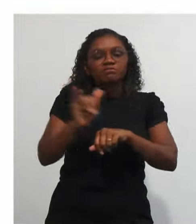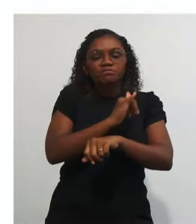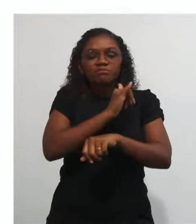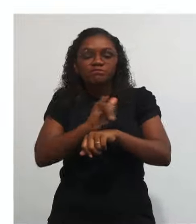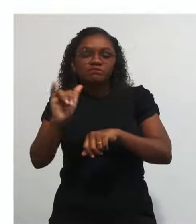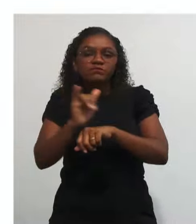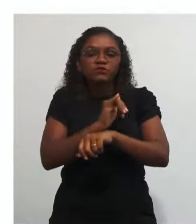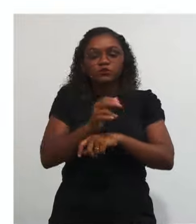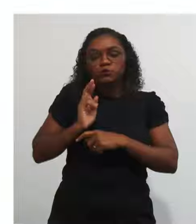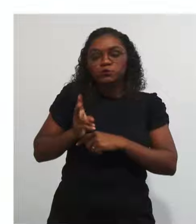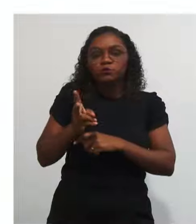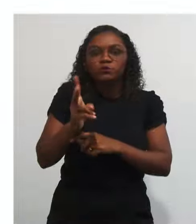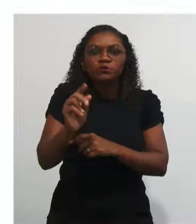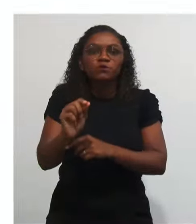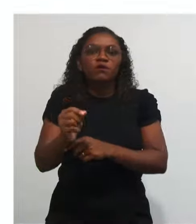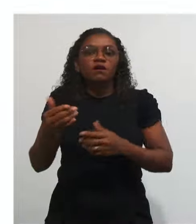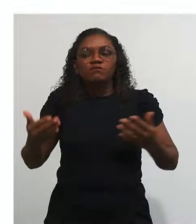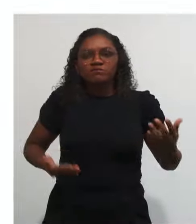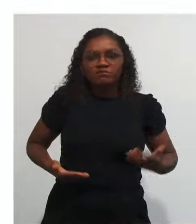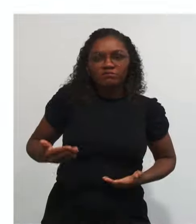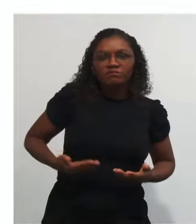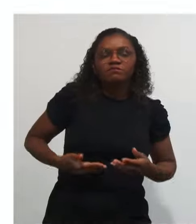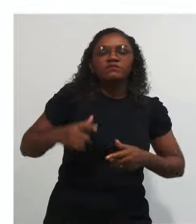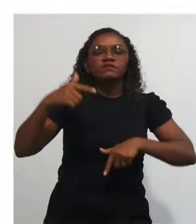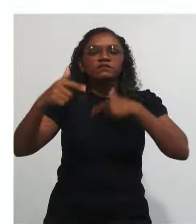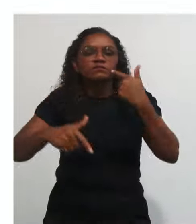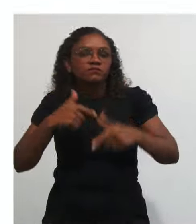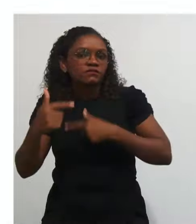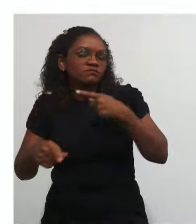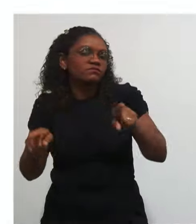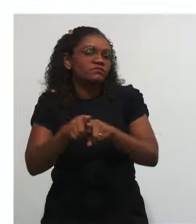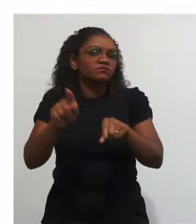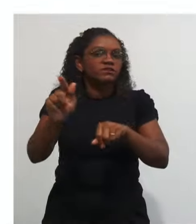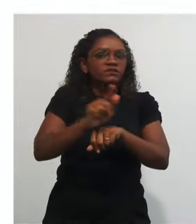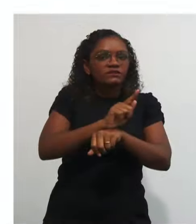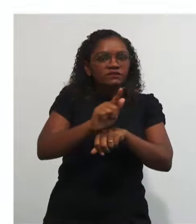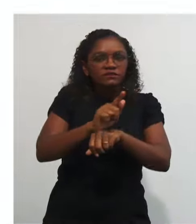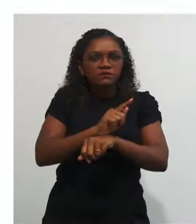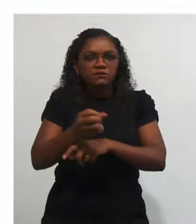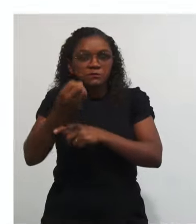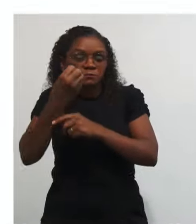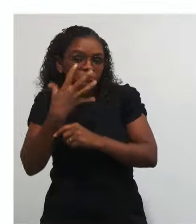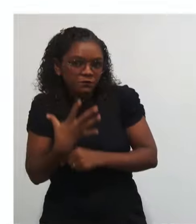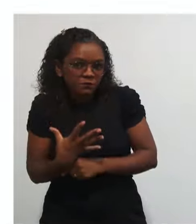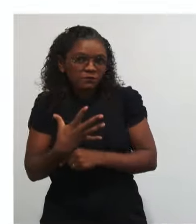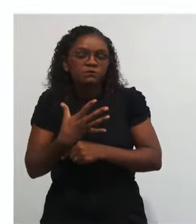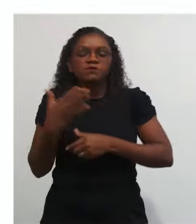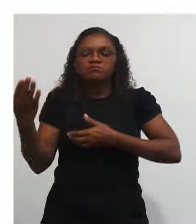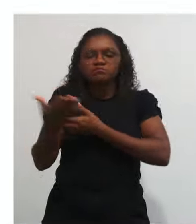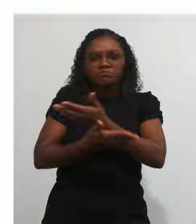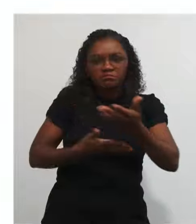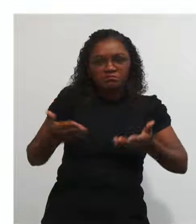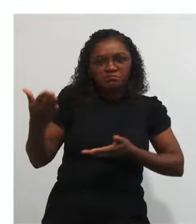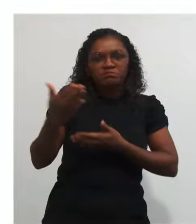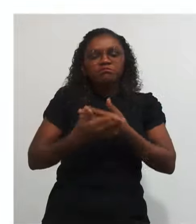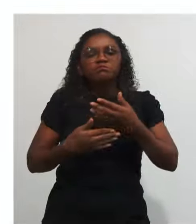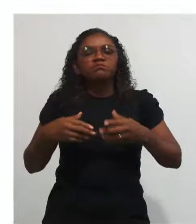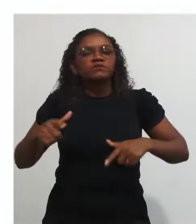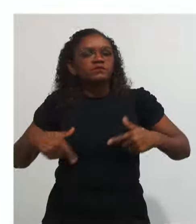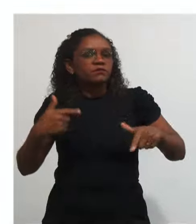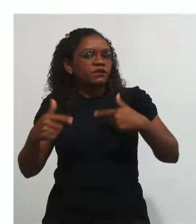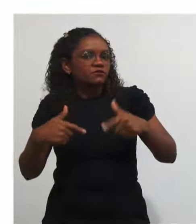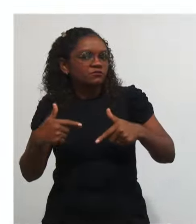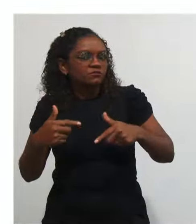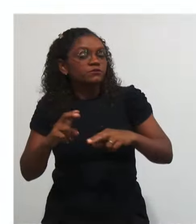manter os colaboradores integrados e ter uma gestão eficiente dos colaboradores dos funcionários para